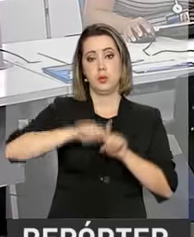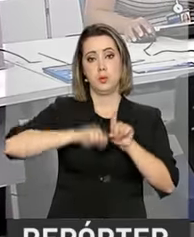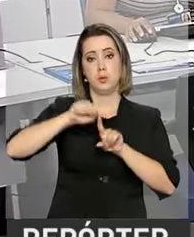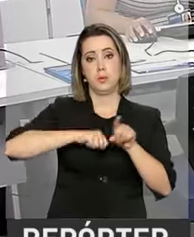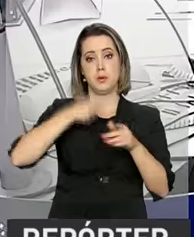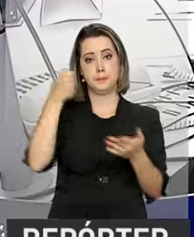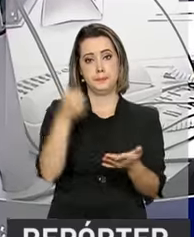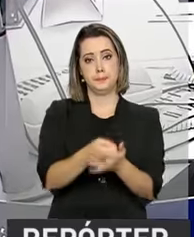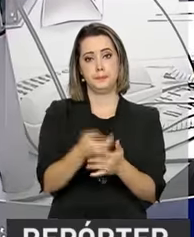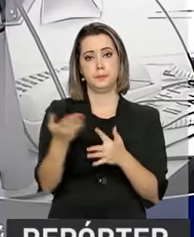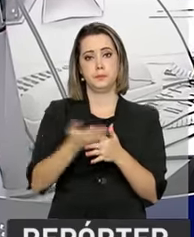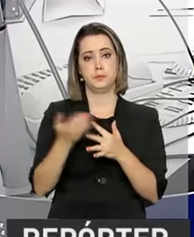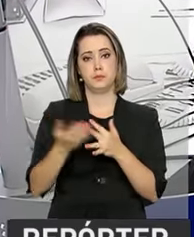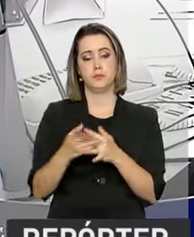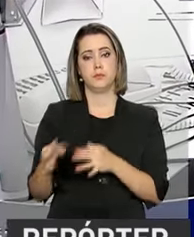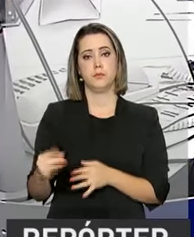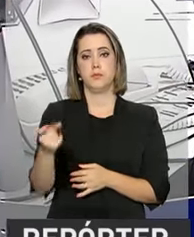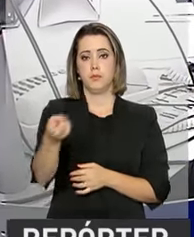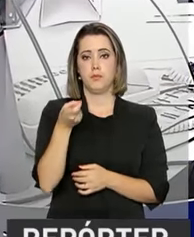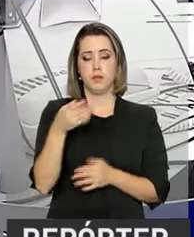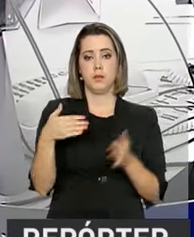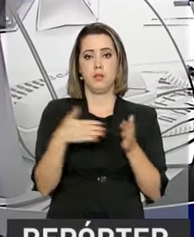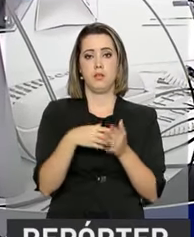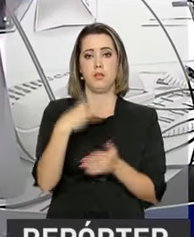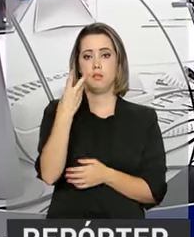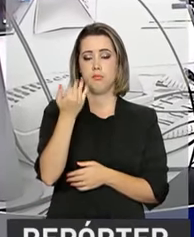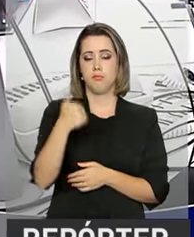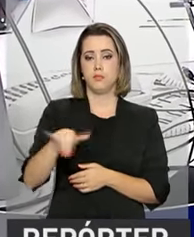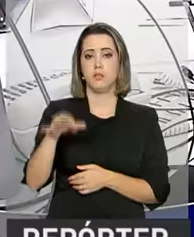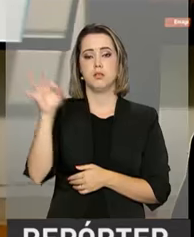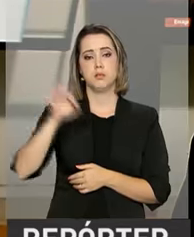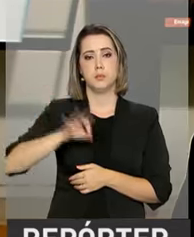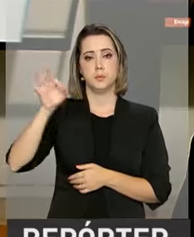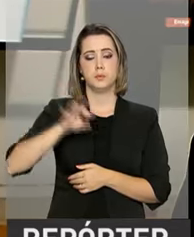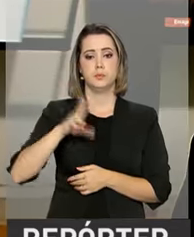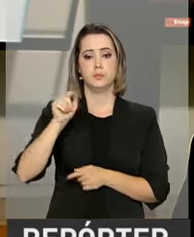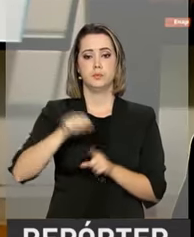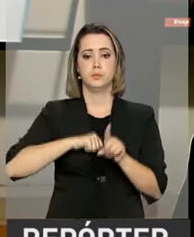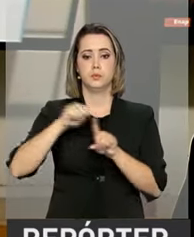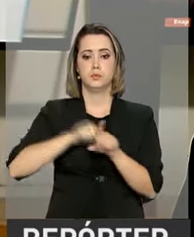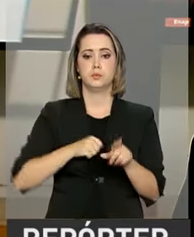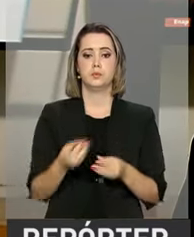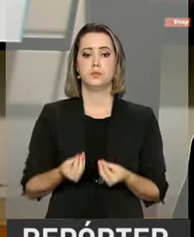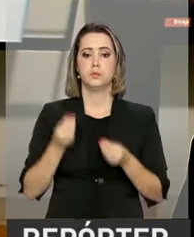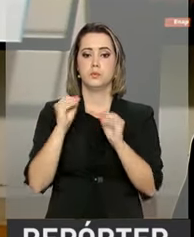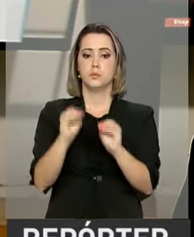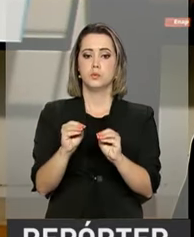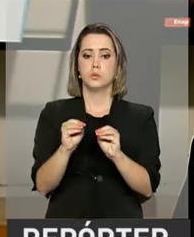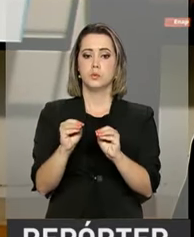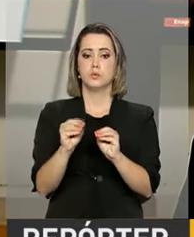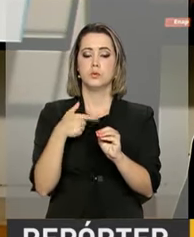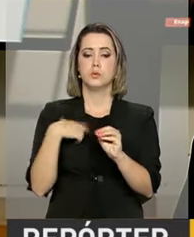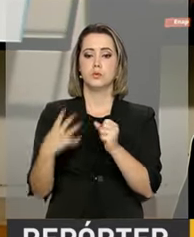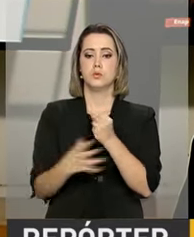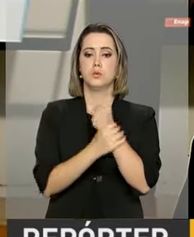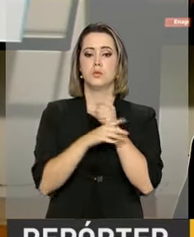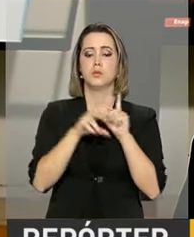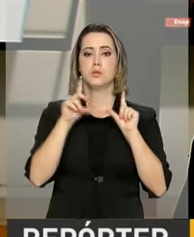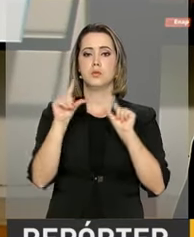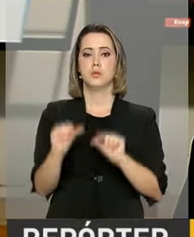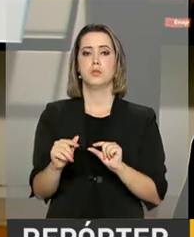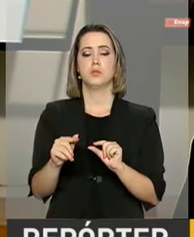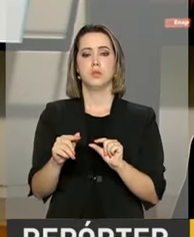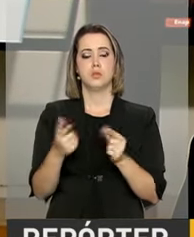o pagamento e taxas de até três e meio por cento ao mês isso dá uma garantia de menor risco